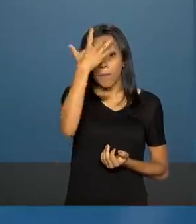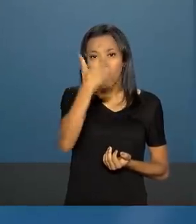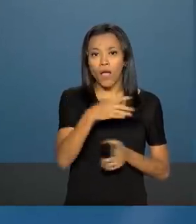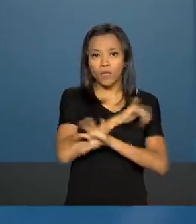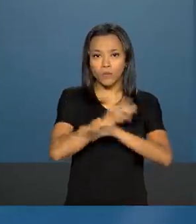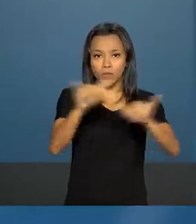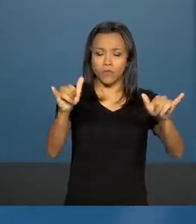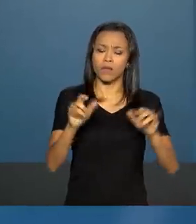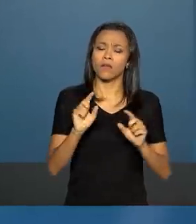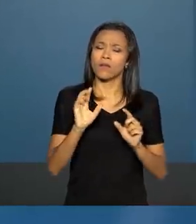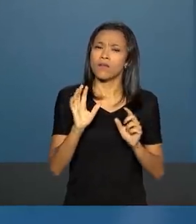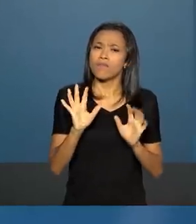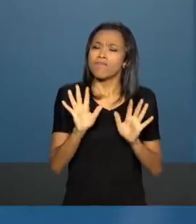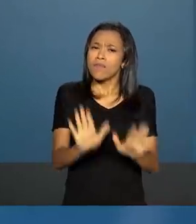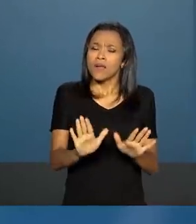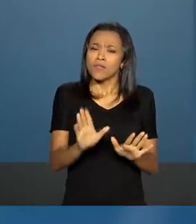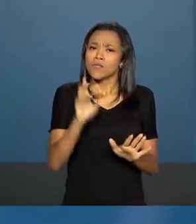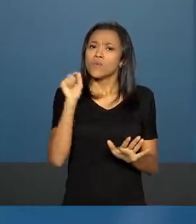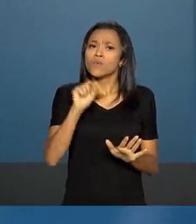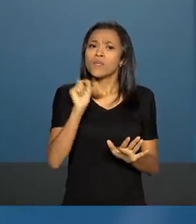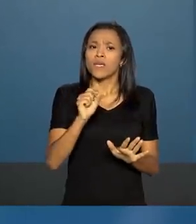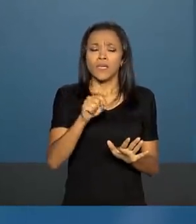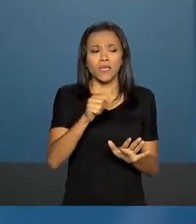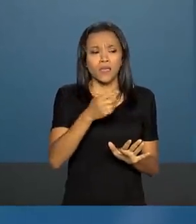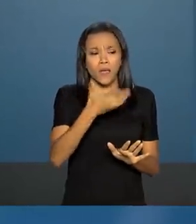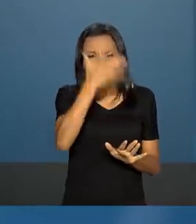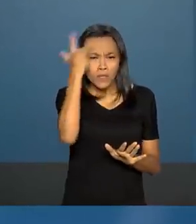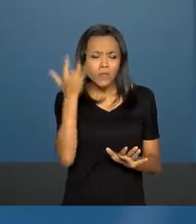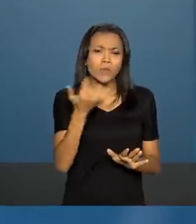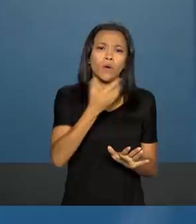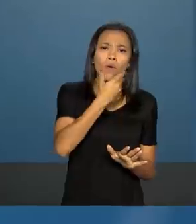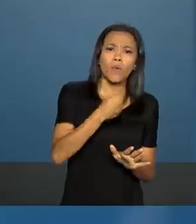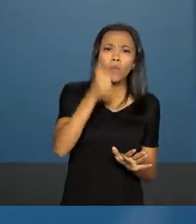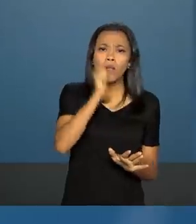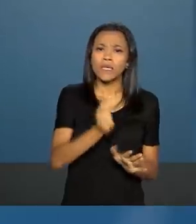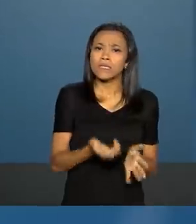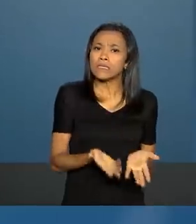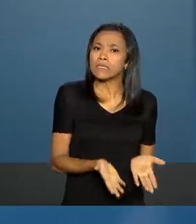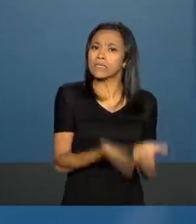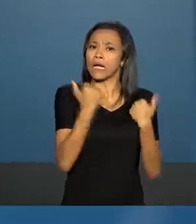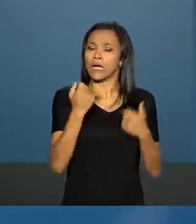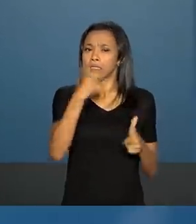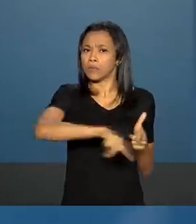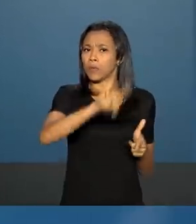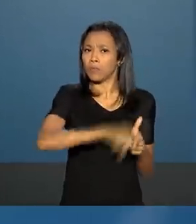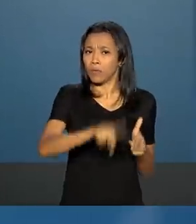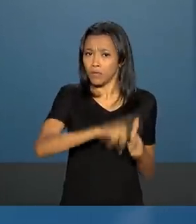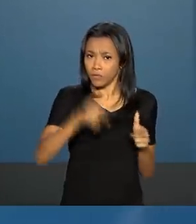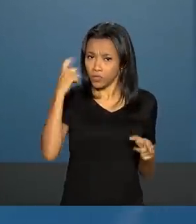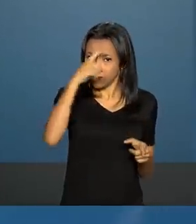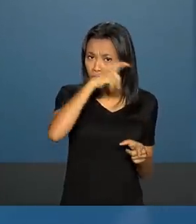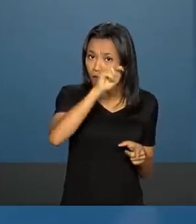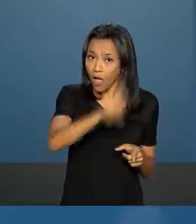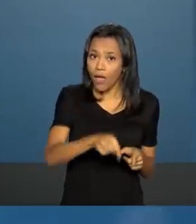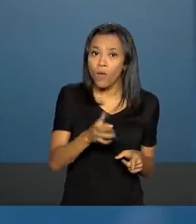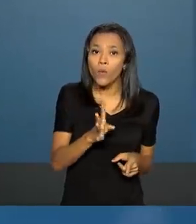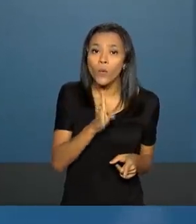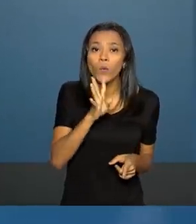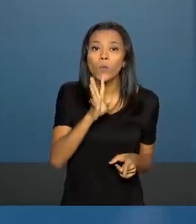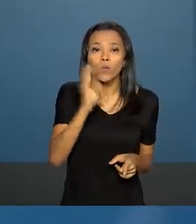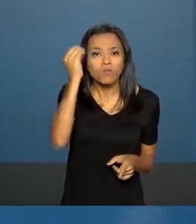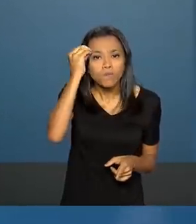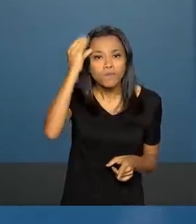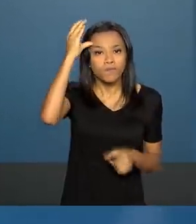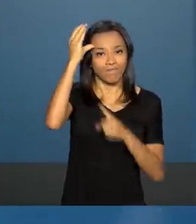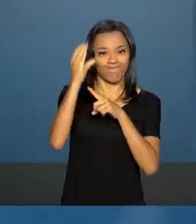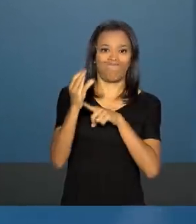o homem da situação difícil que se encontra, ou a mulher, é o conhecimento.